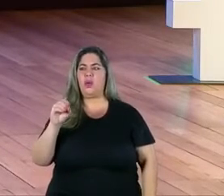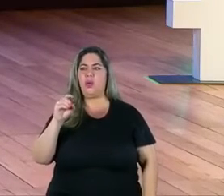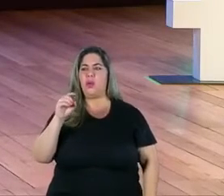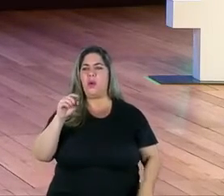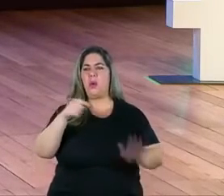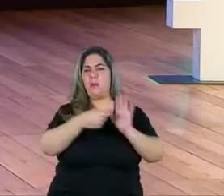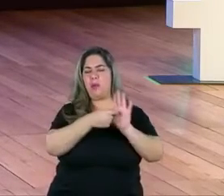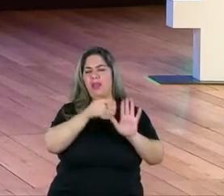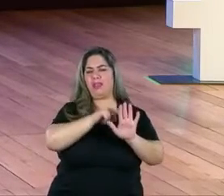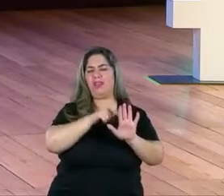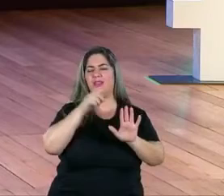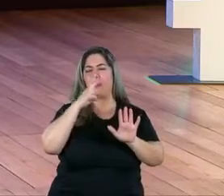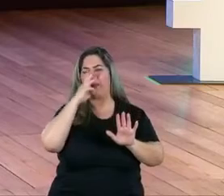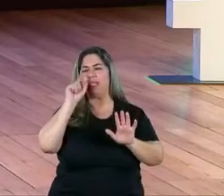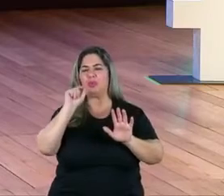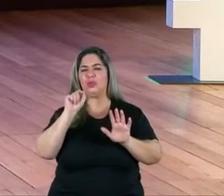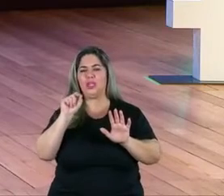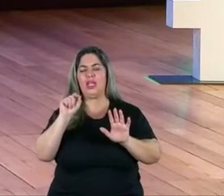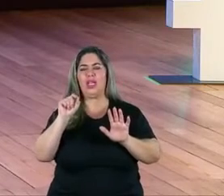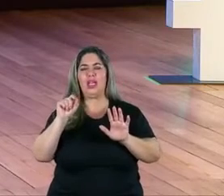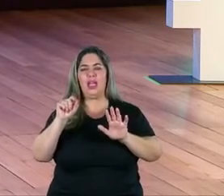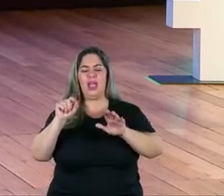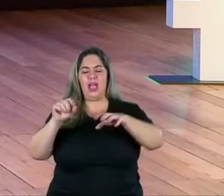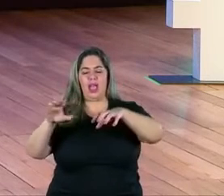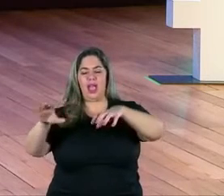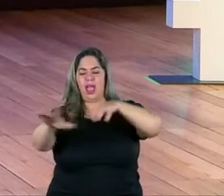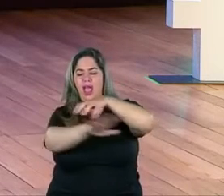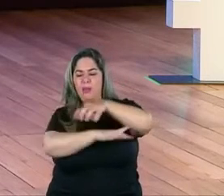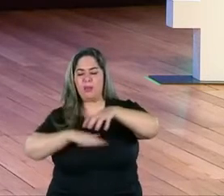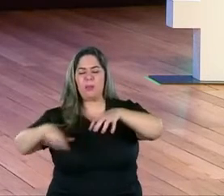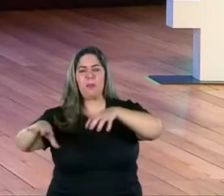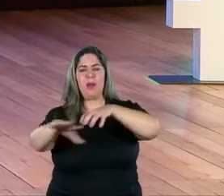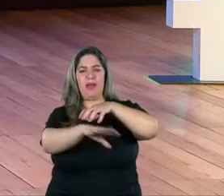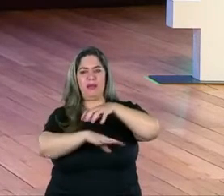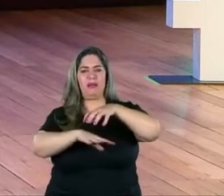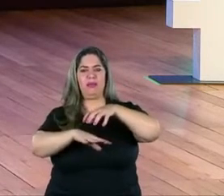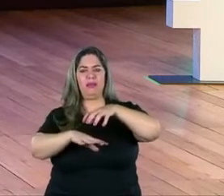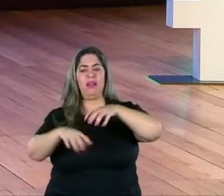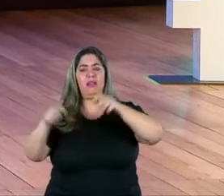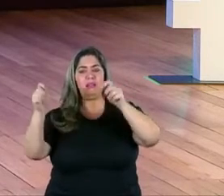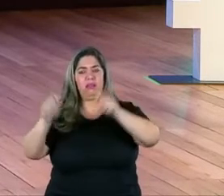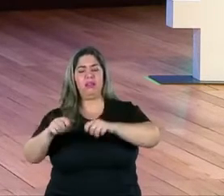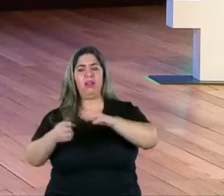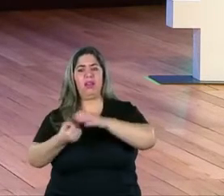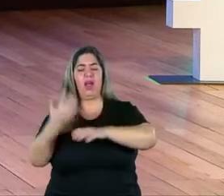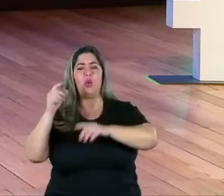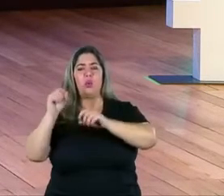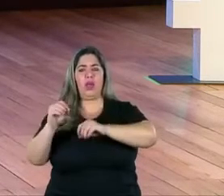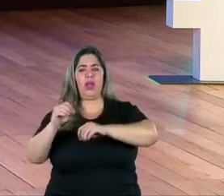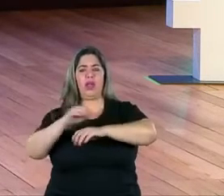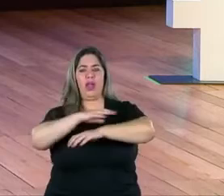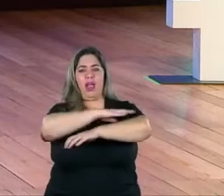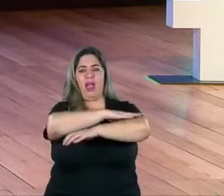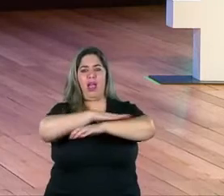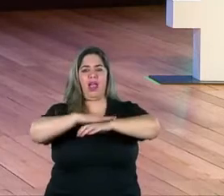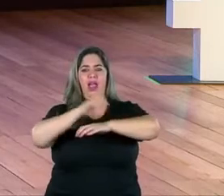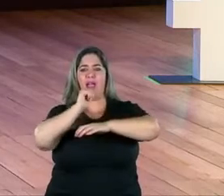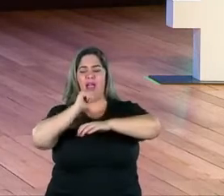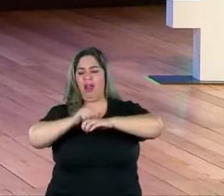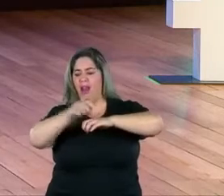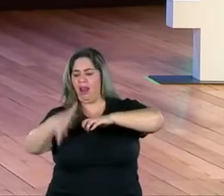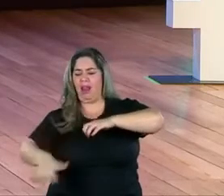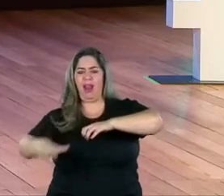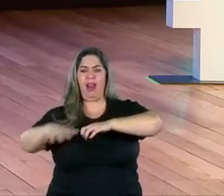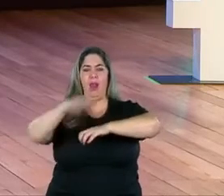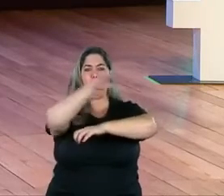se juntam tantas outras para formar um arquipélago sistema, que contém conhecimentos, ignorâncias